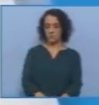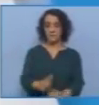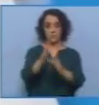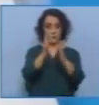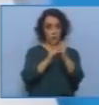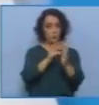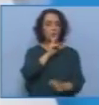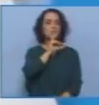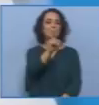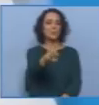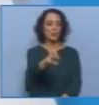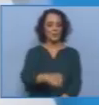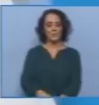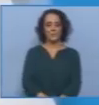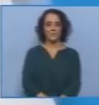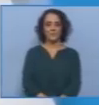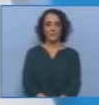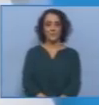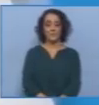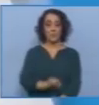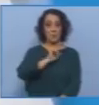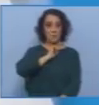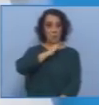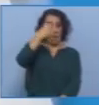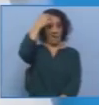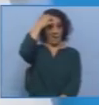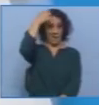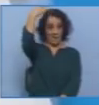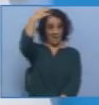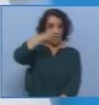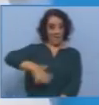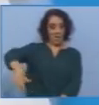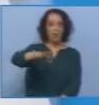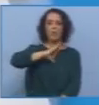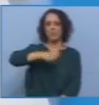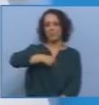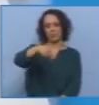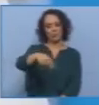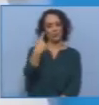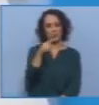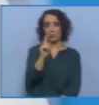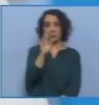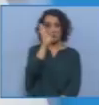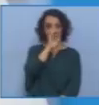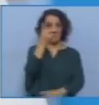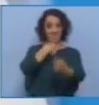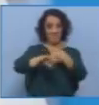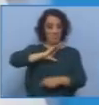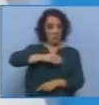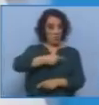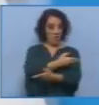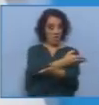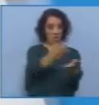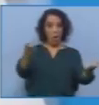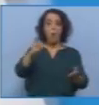Jesus respondeu: O meu reino não é deste mundo. Se o meu reino fosse deste mundo, os meus